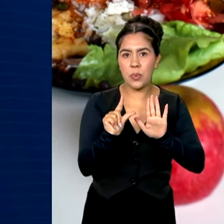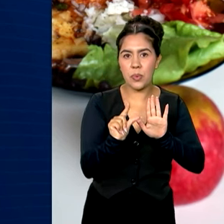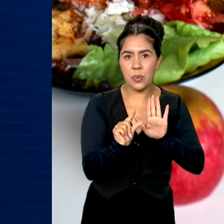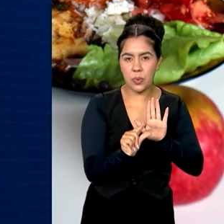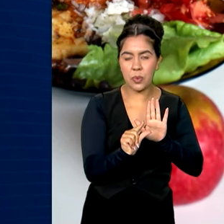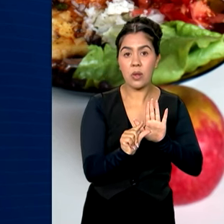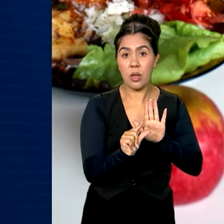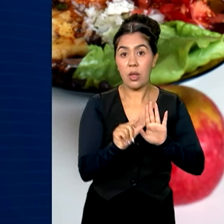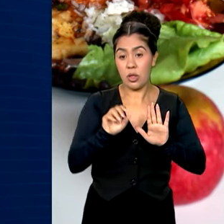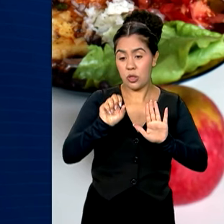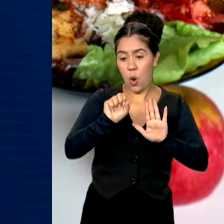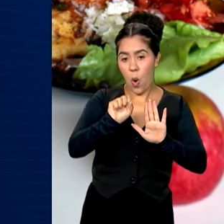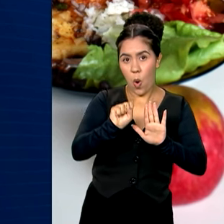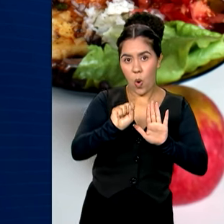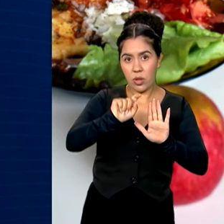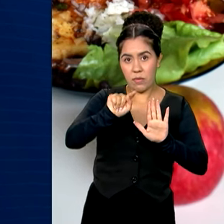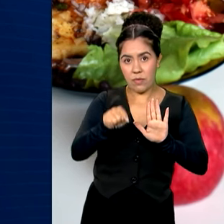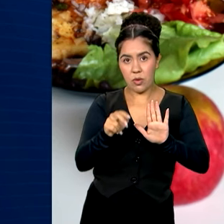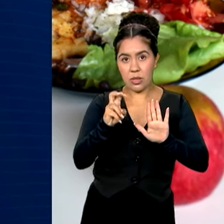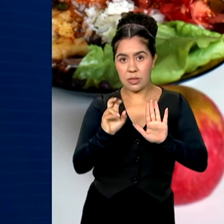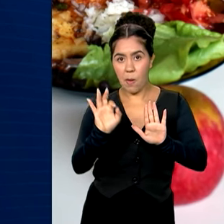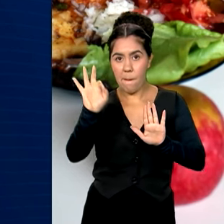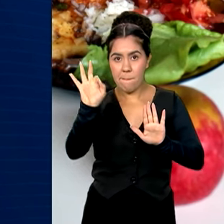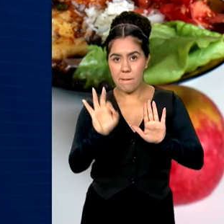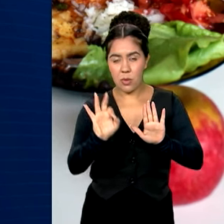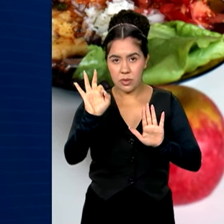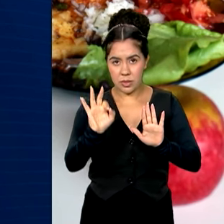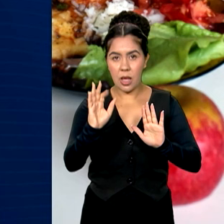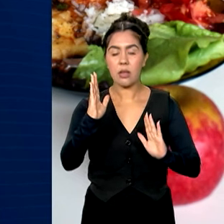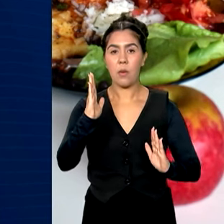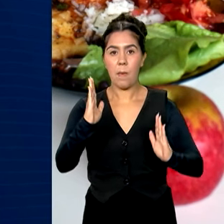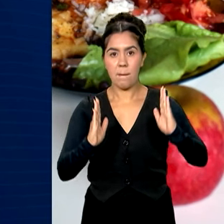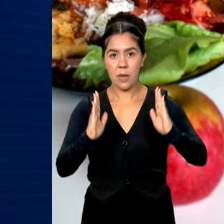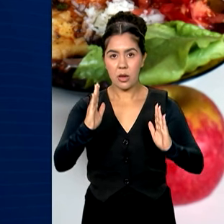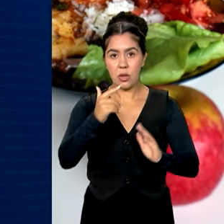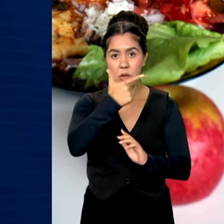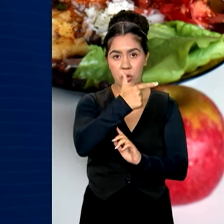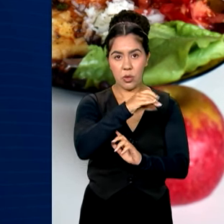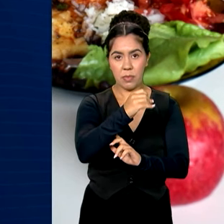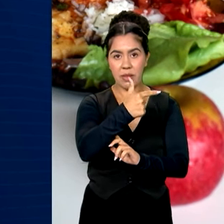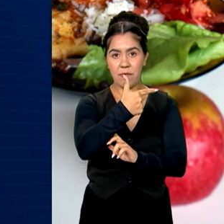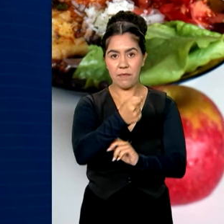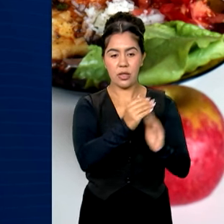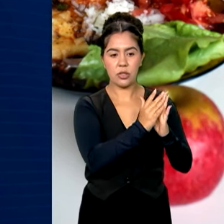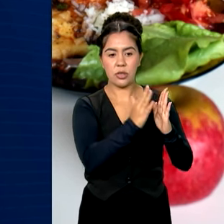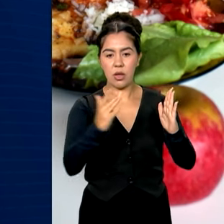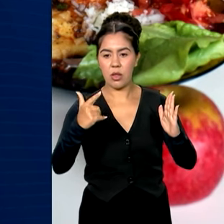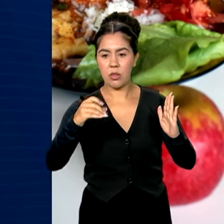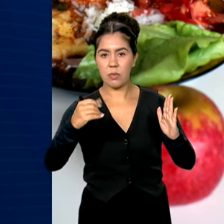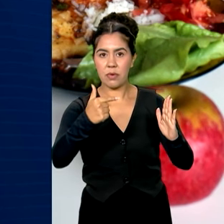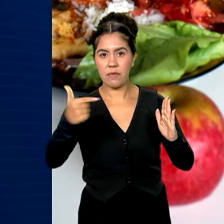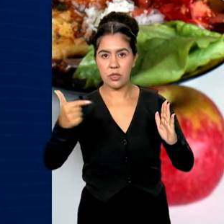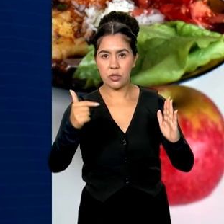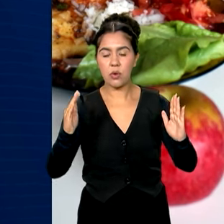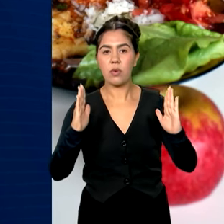passando de 8,5% no período de 2020 a 2022 para